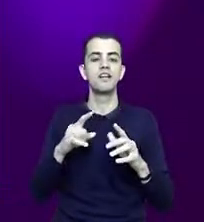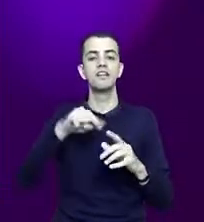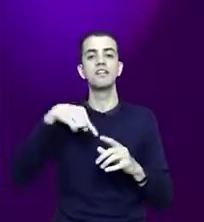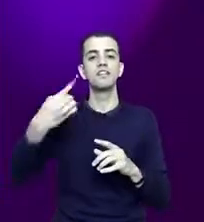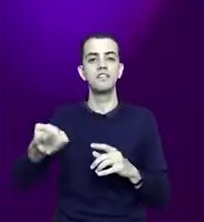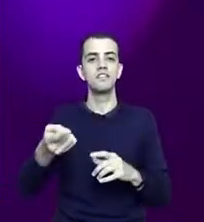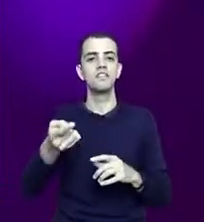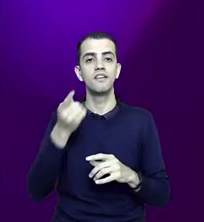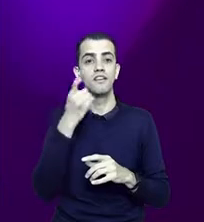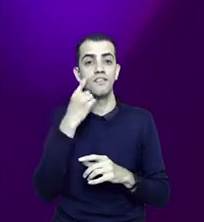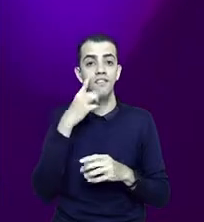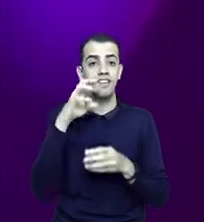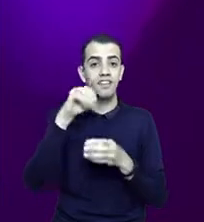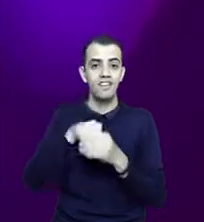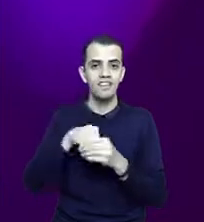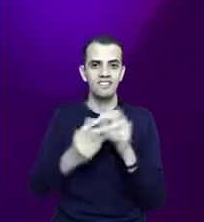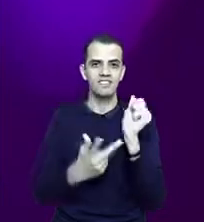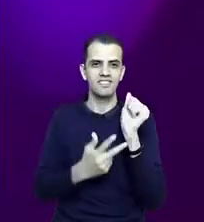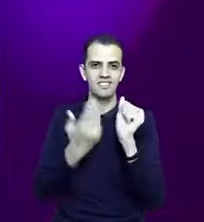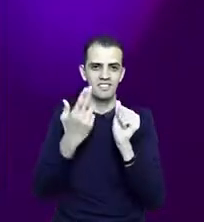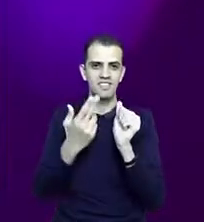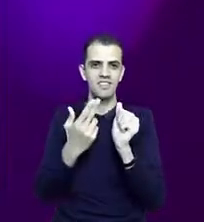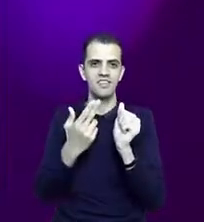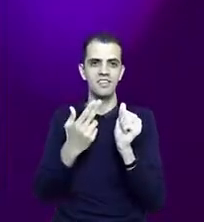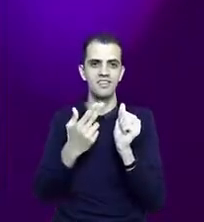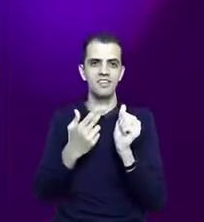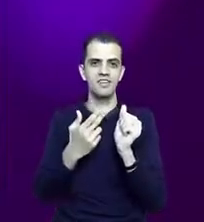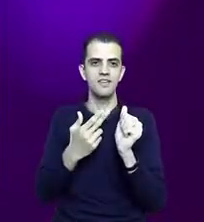assim, dentro da cirurgia, né?